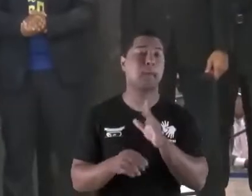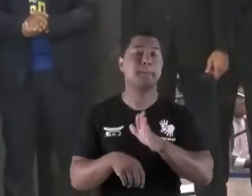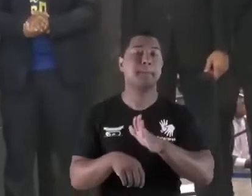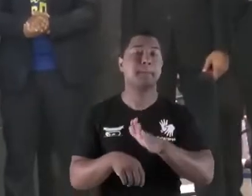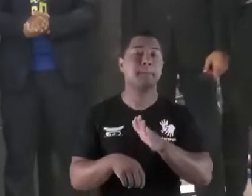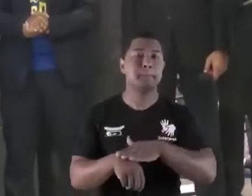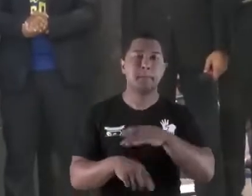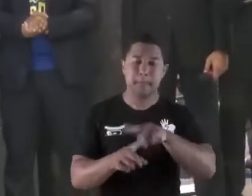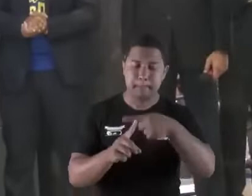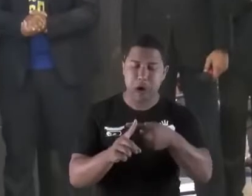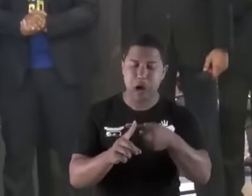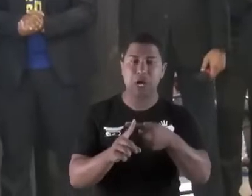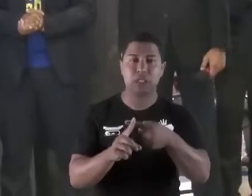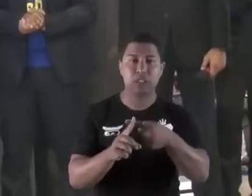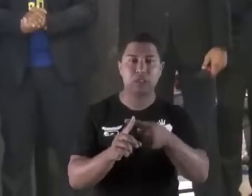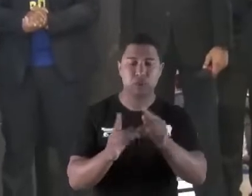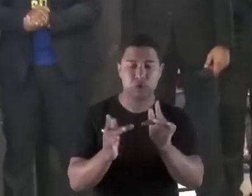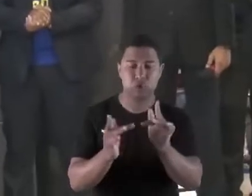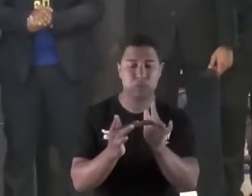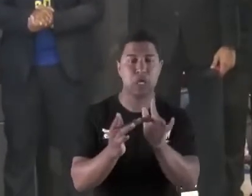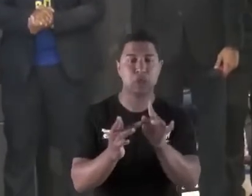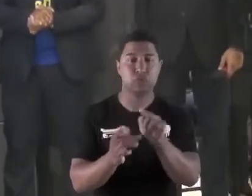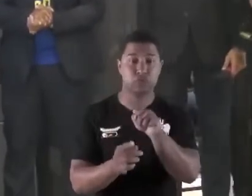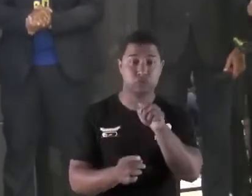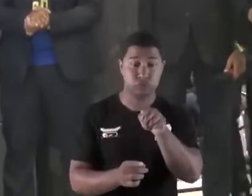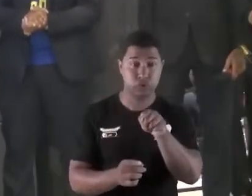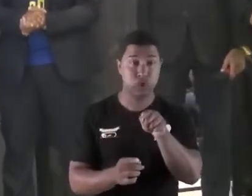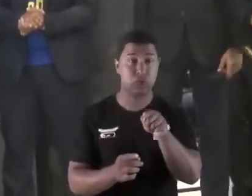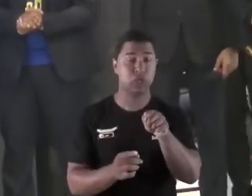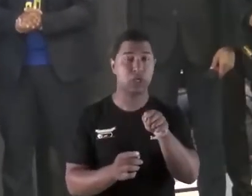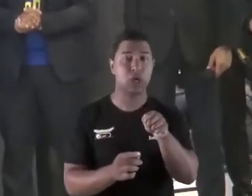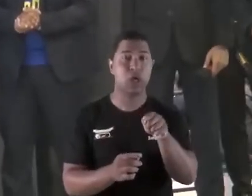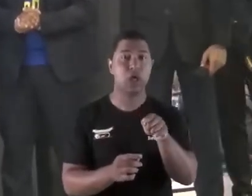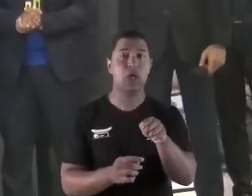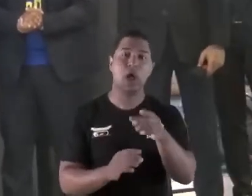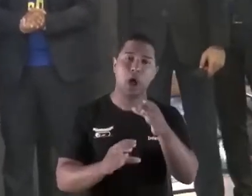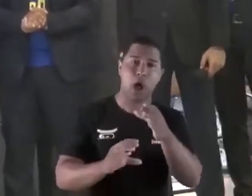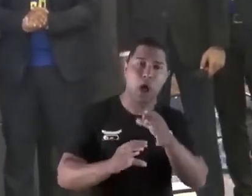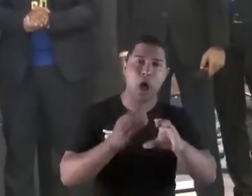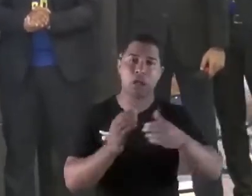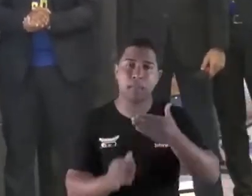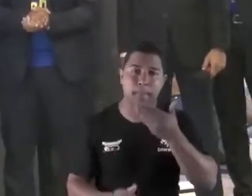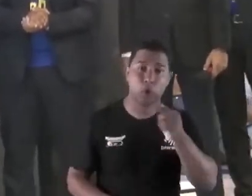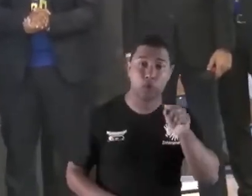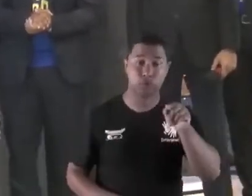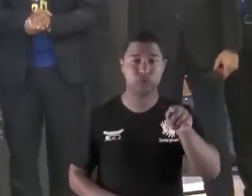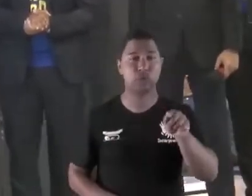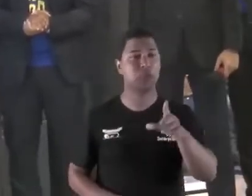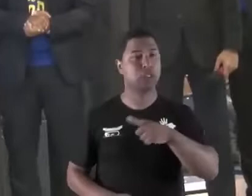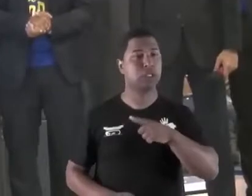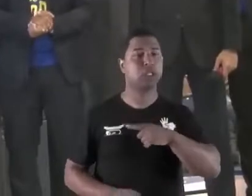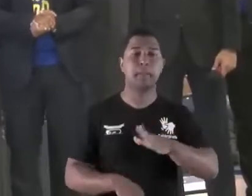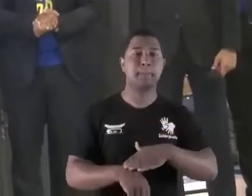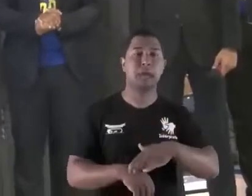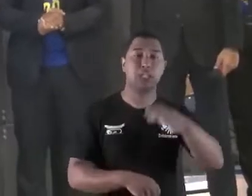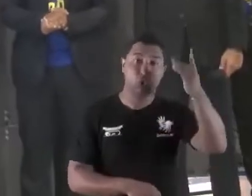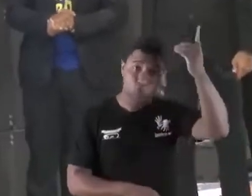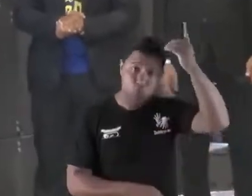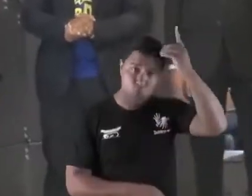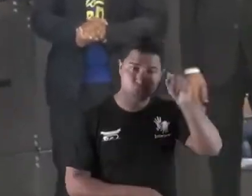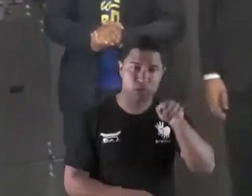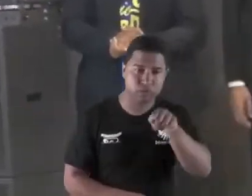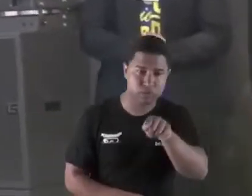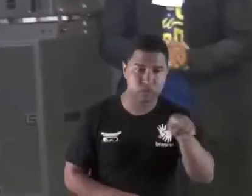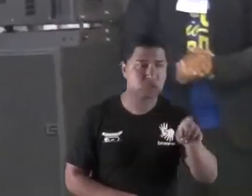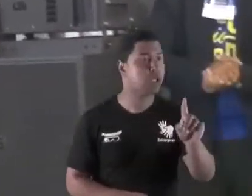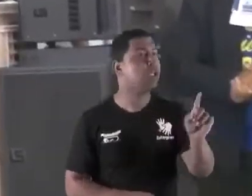que prega mais do que você, que canta mais do que você, que tem mais talento do que você, não